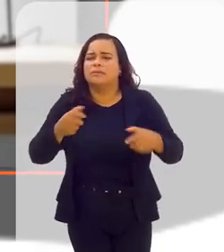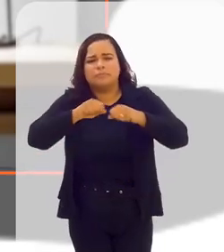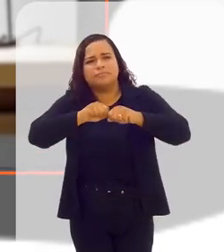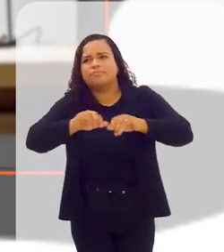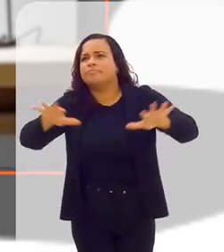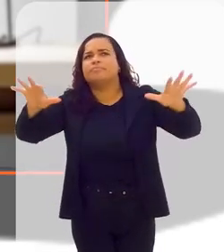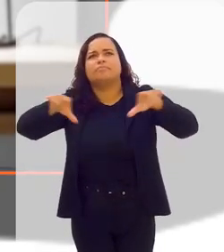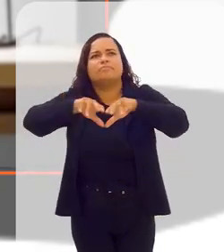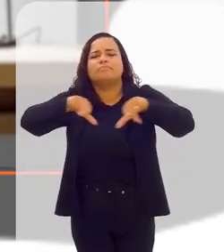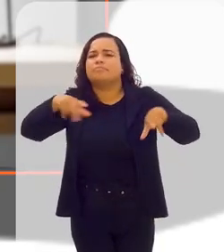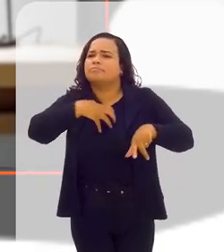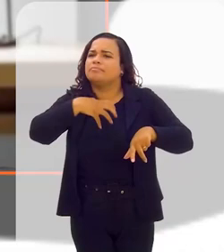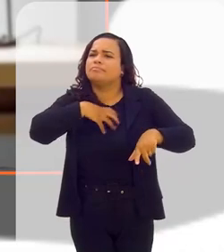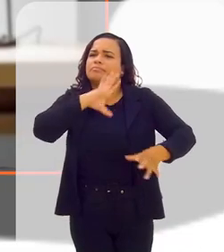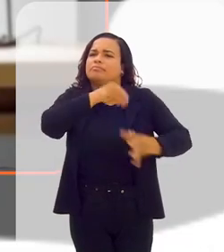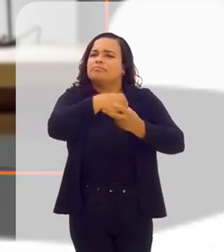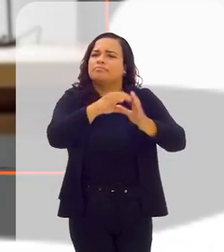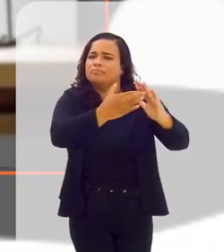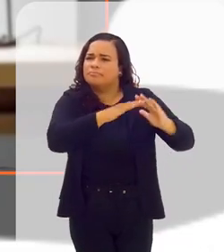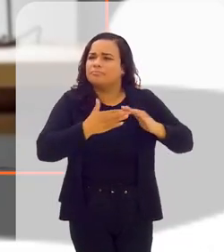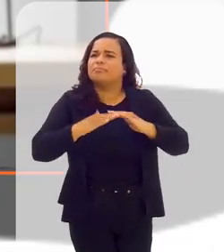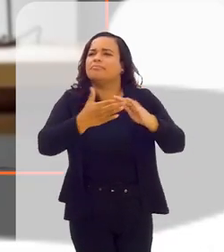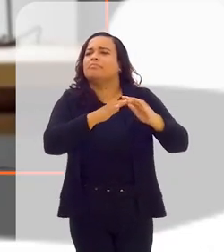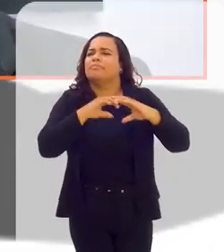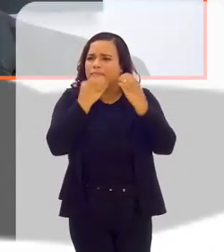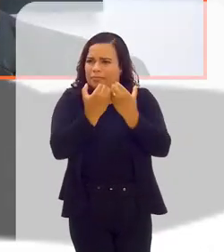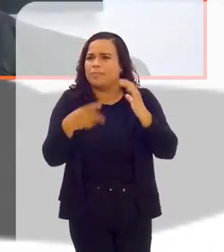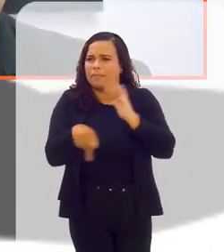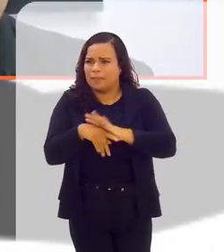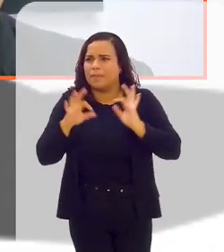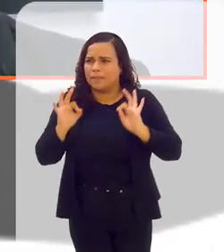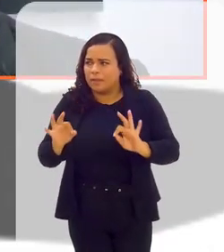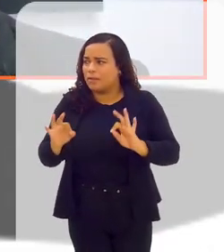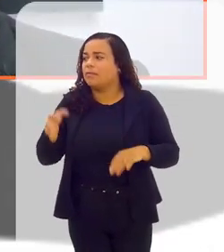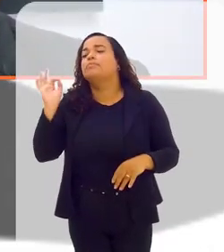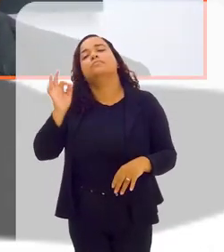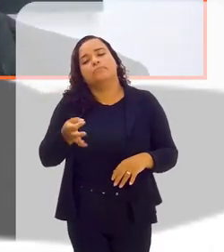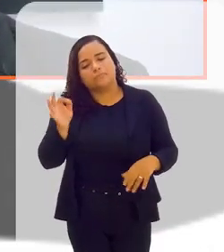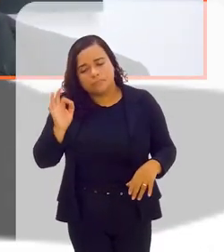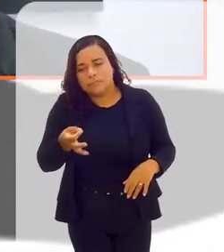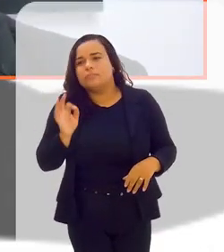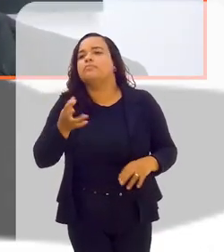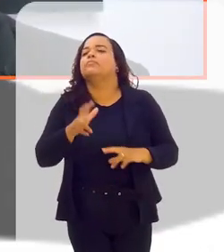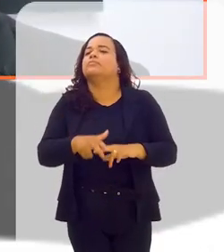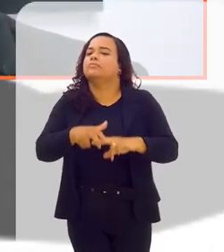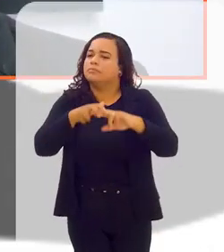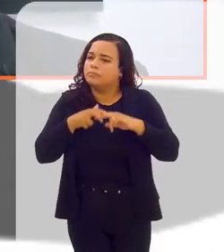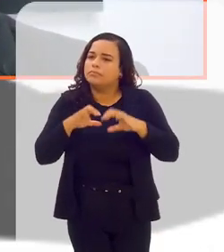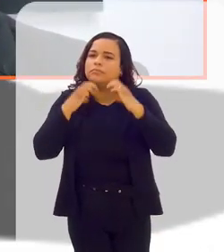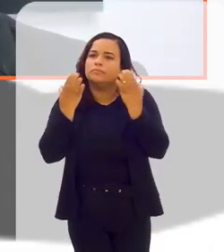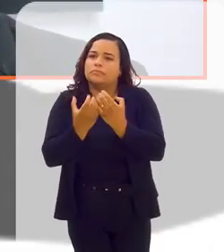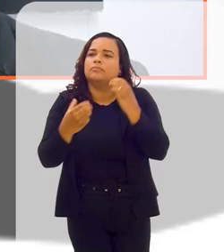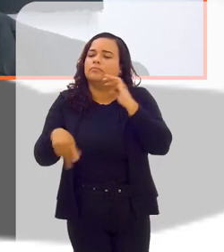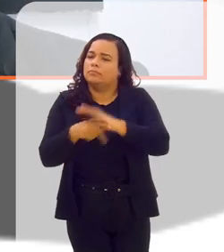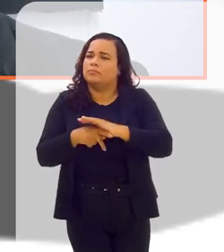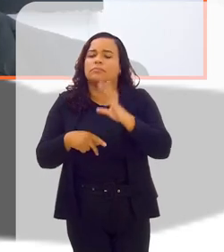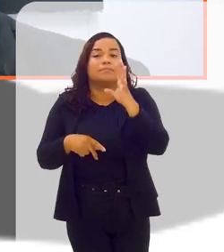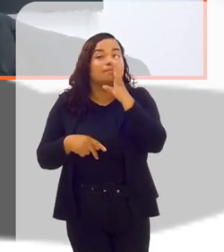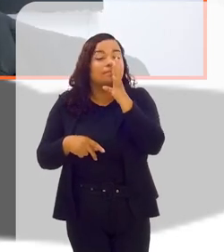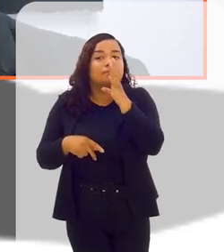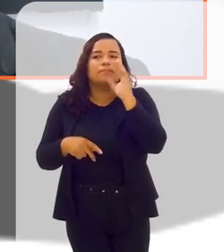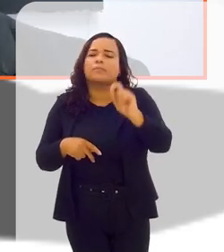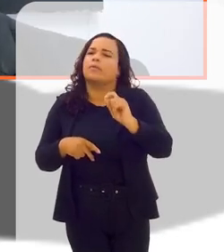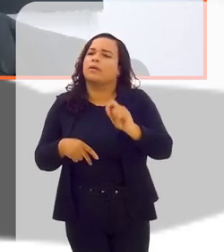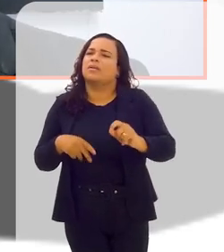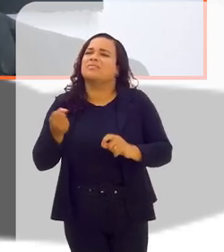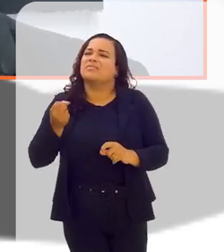uma capilaridade muito grande nas favelas, nas comunidades. Foi Isso foi a sua muito porta de bem entrada, foi o recebido motivo, pelas né? comunidades.